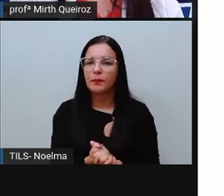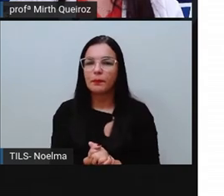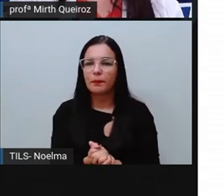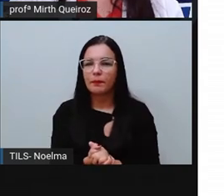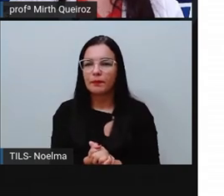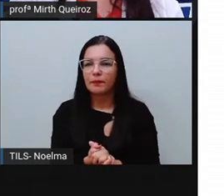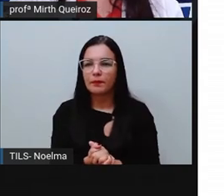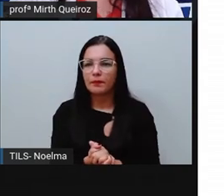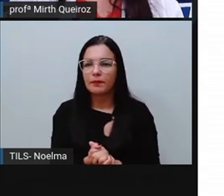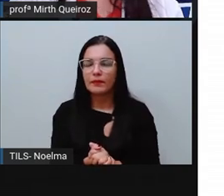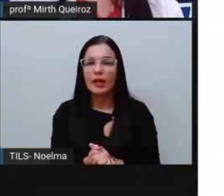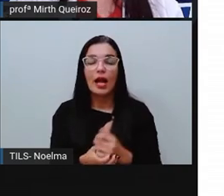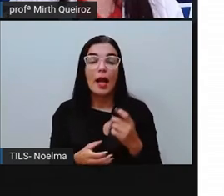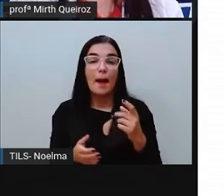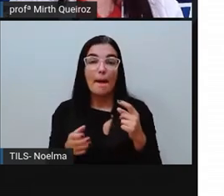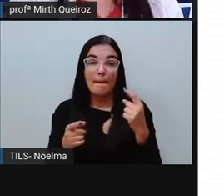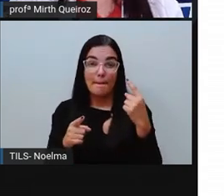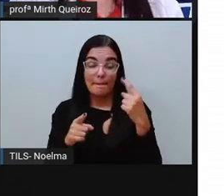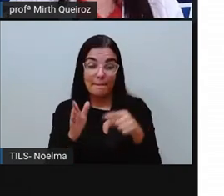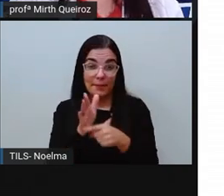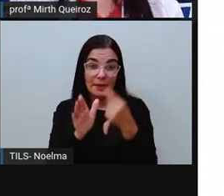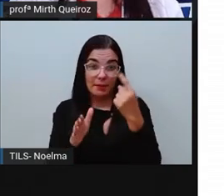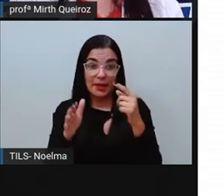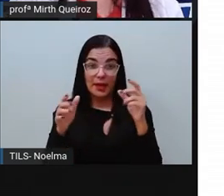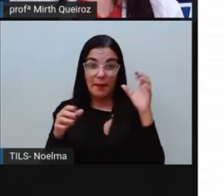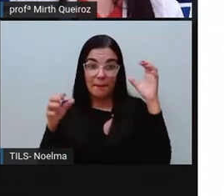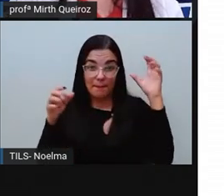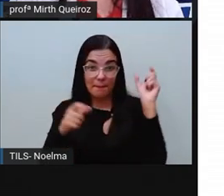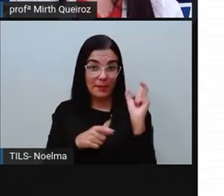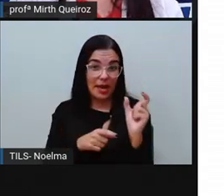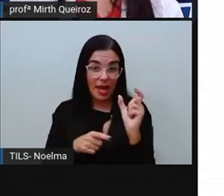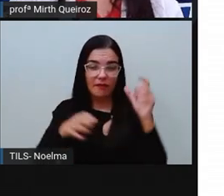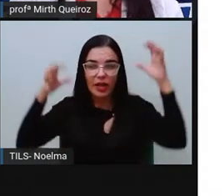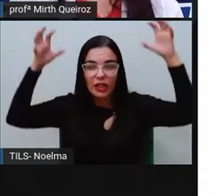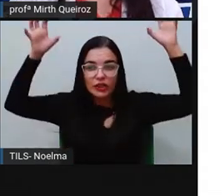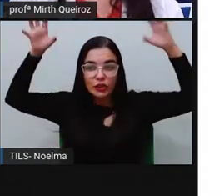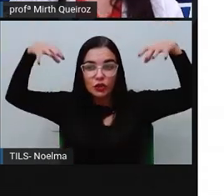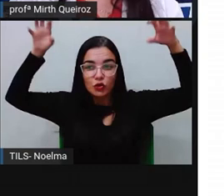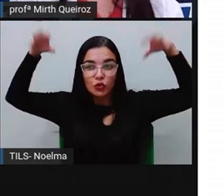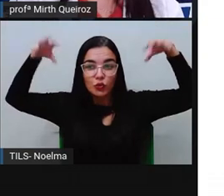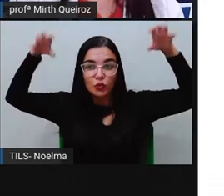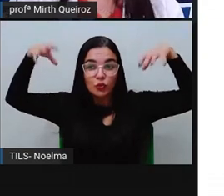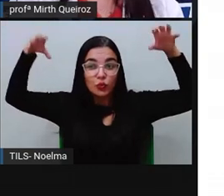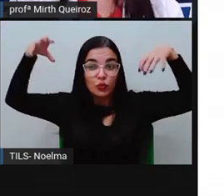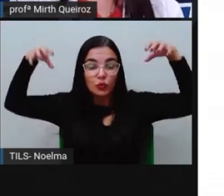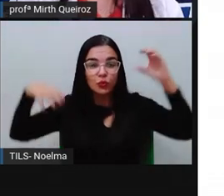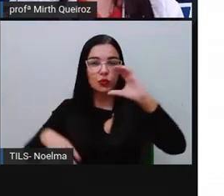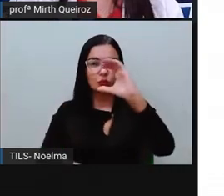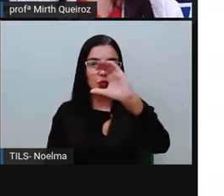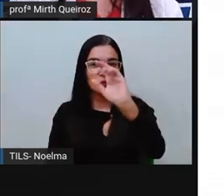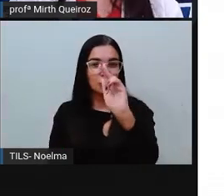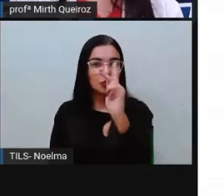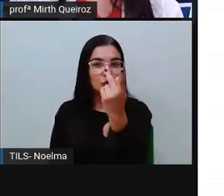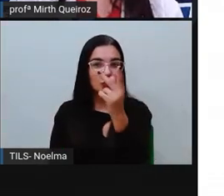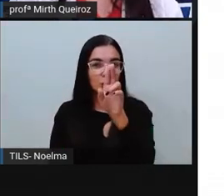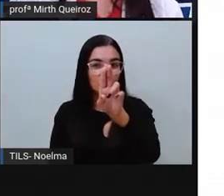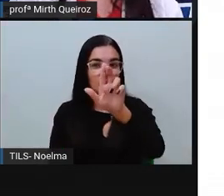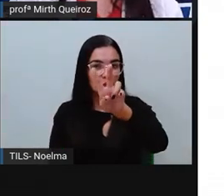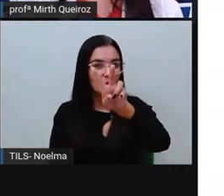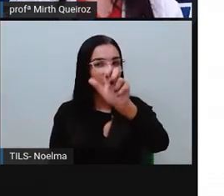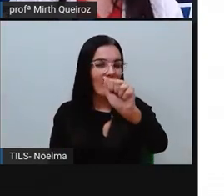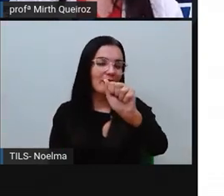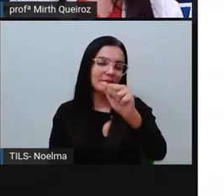palavra chuva. Escrevam aí, palavra chuva. Chuva, uma palavra